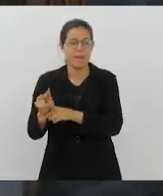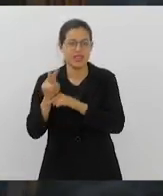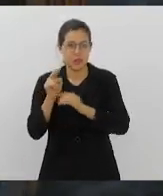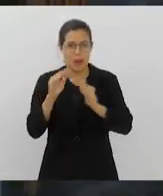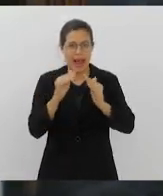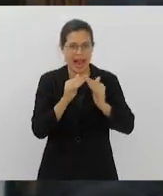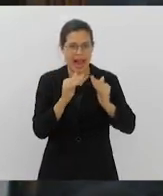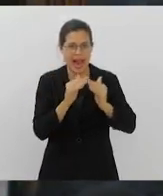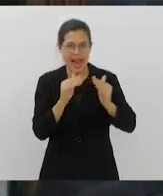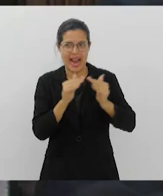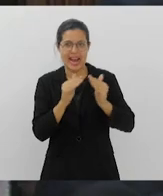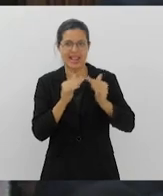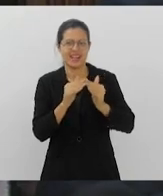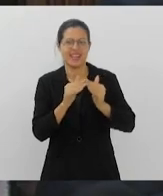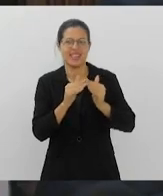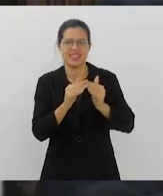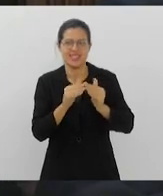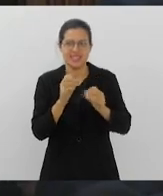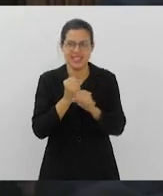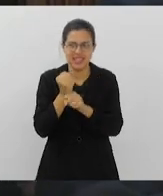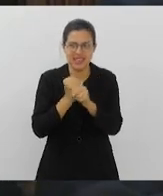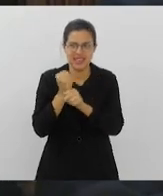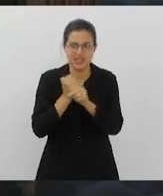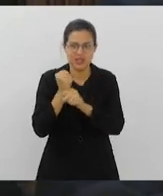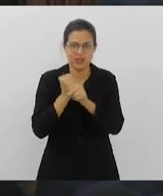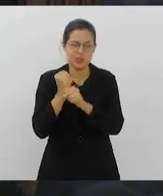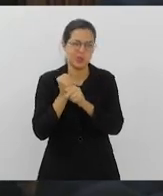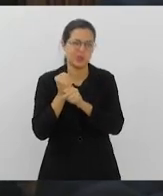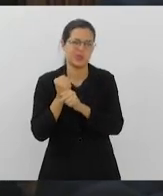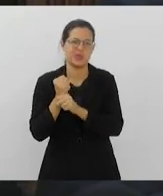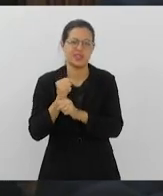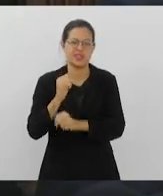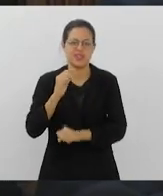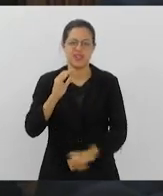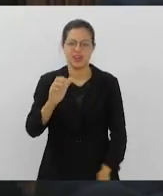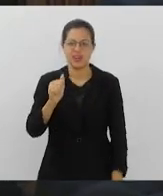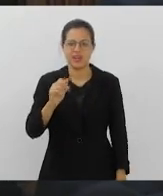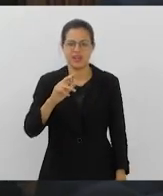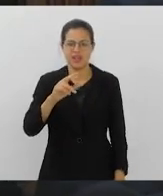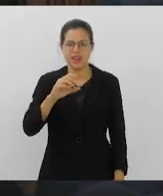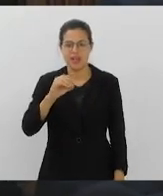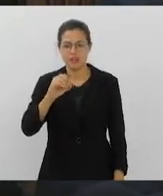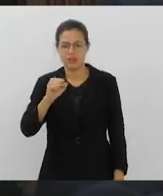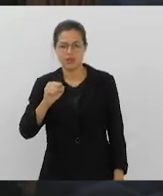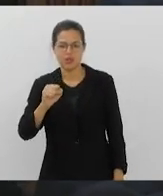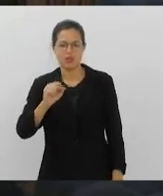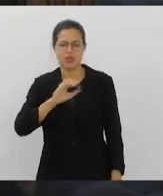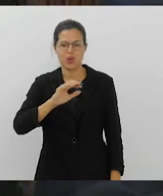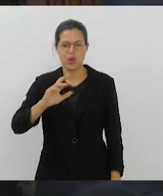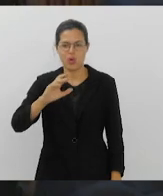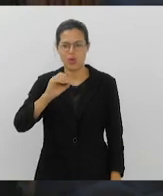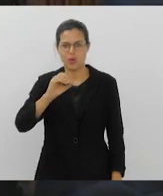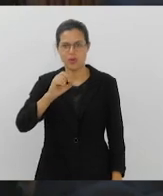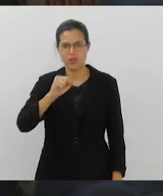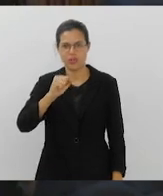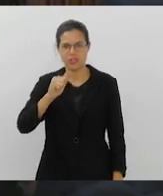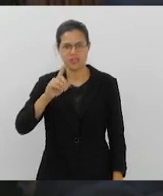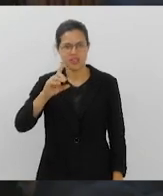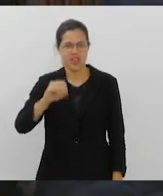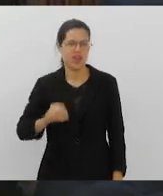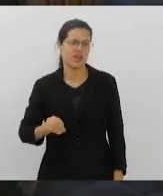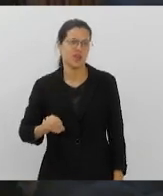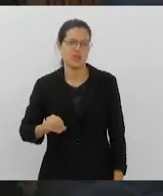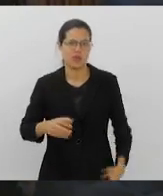mansão Blanchet, a Maison Blanchet. Carlos Rosado, primeiro faixa vermelha do Carson Grace.